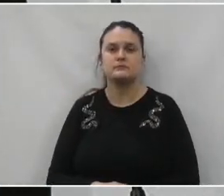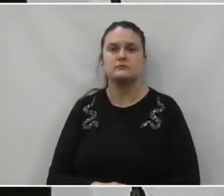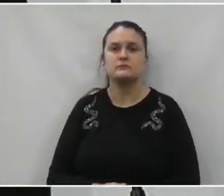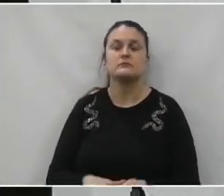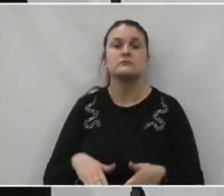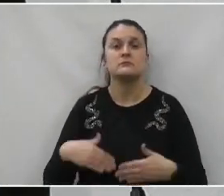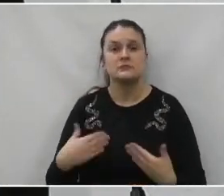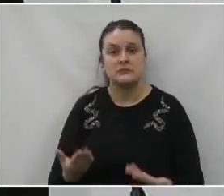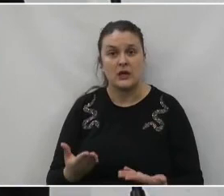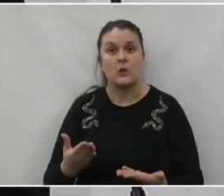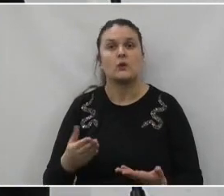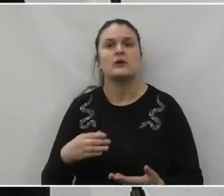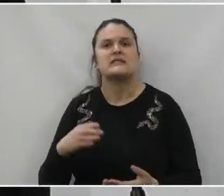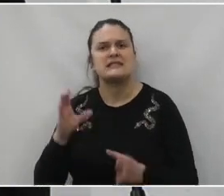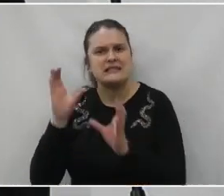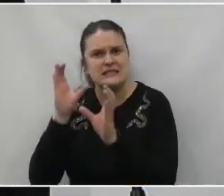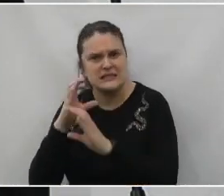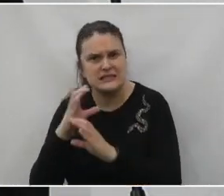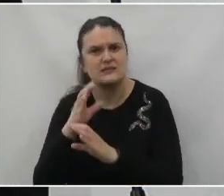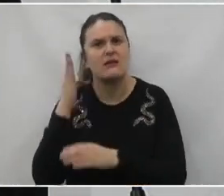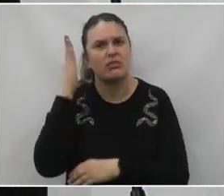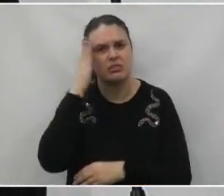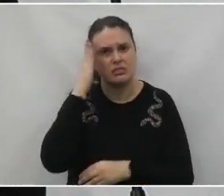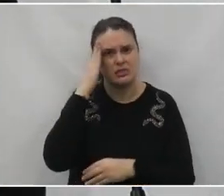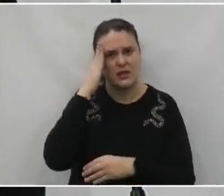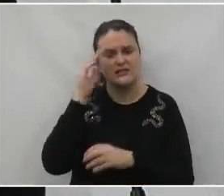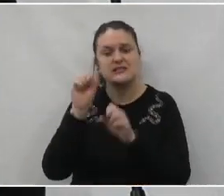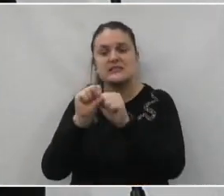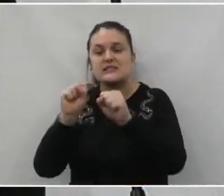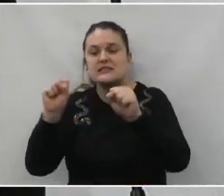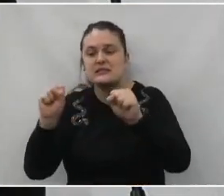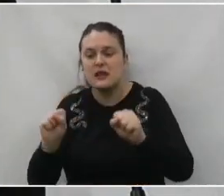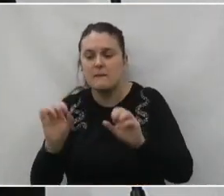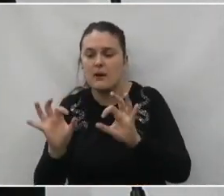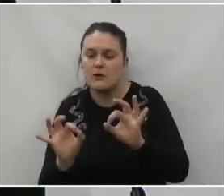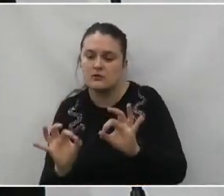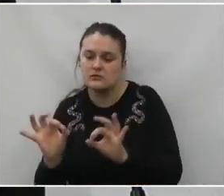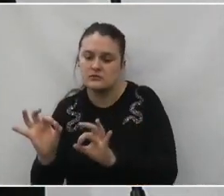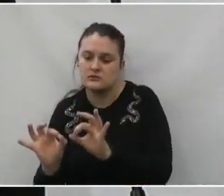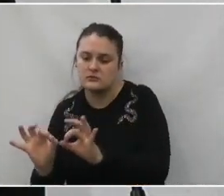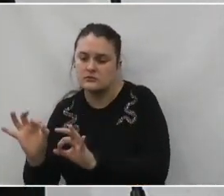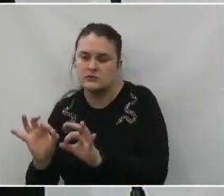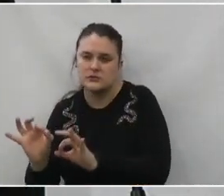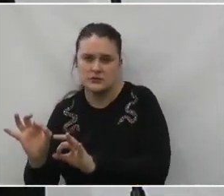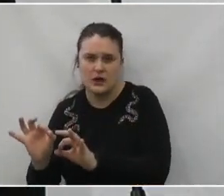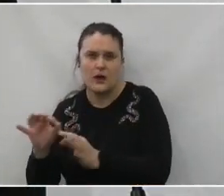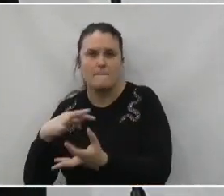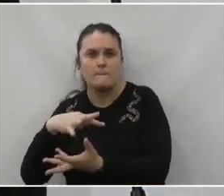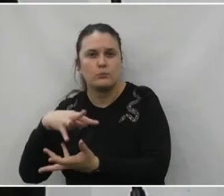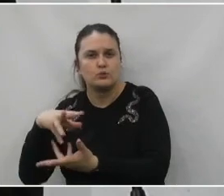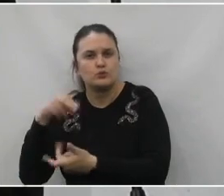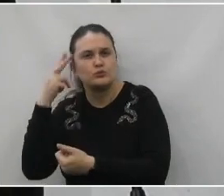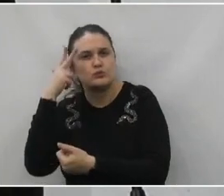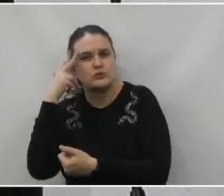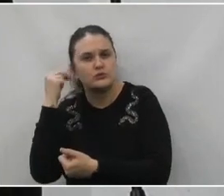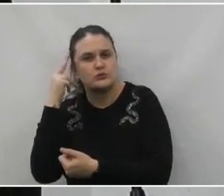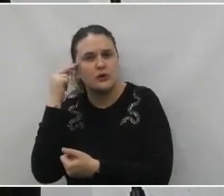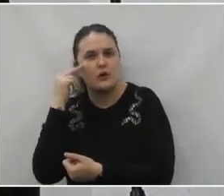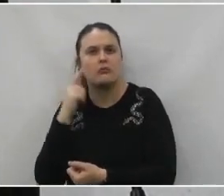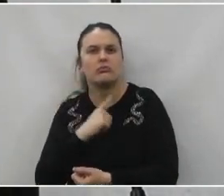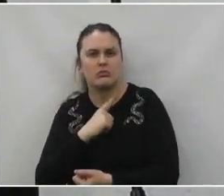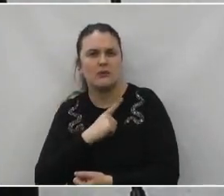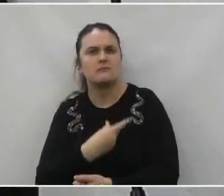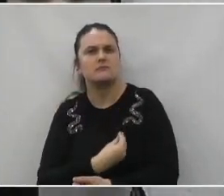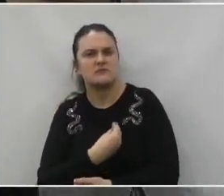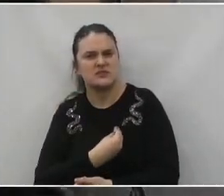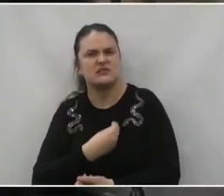Por ciências, entende-se que a abordagem sistemática que busca organizar o conhecimento sobre o mundo natural está presente em